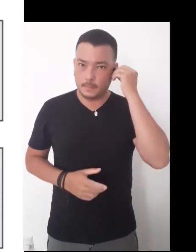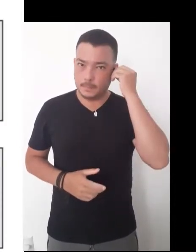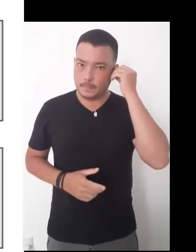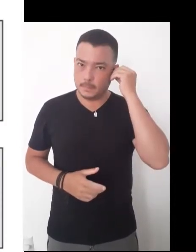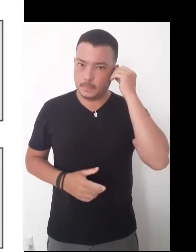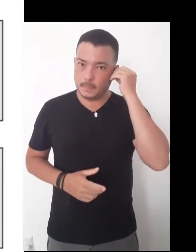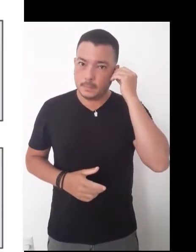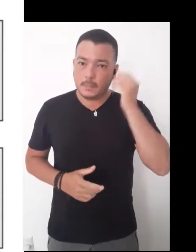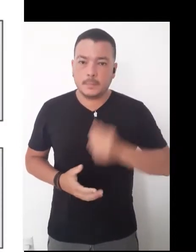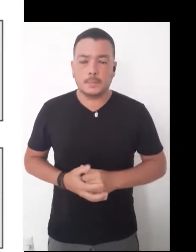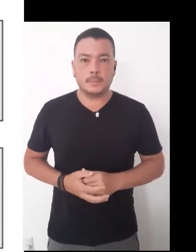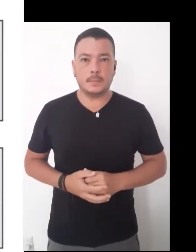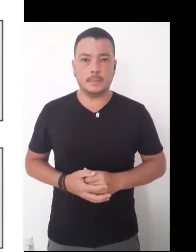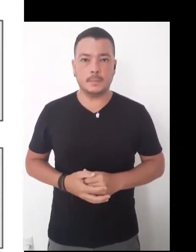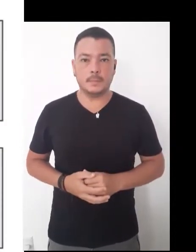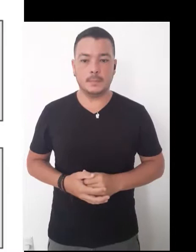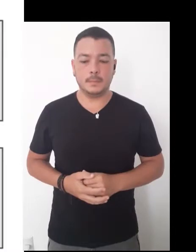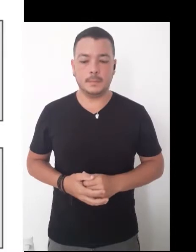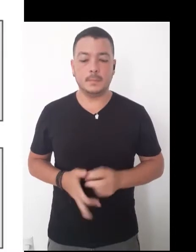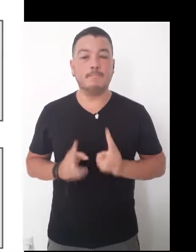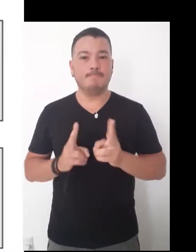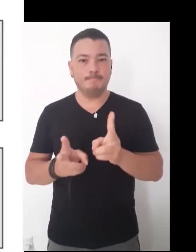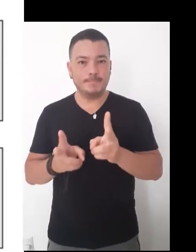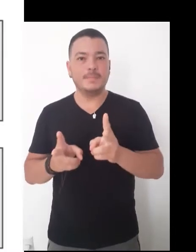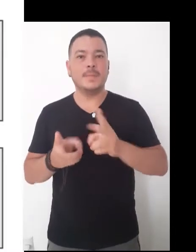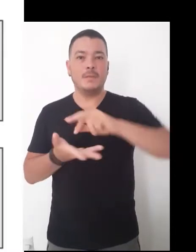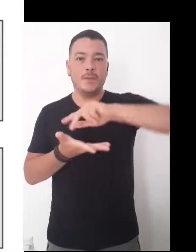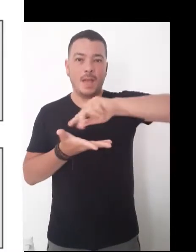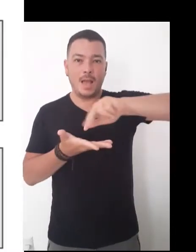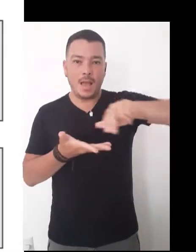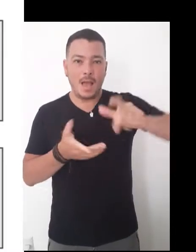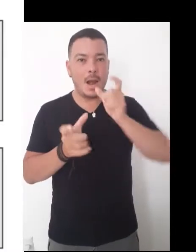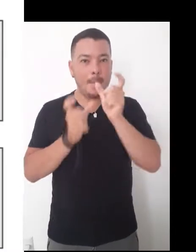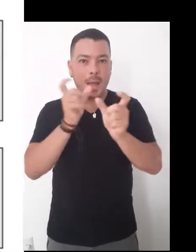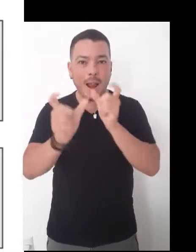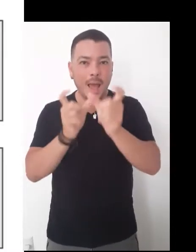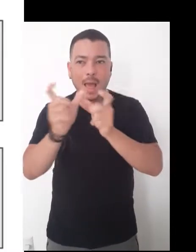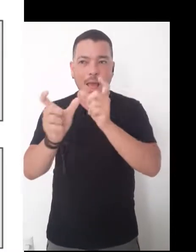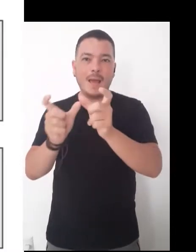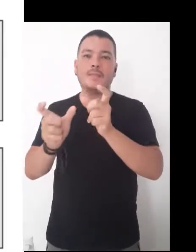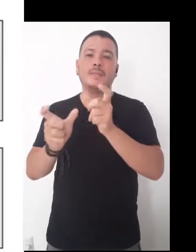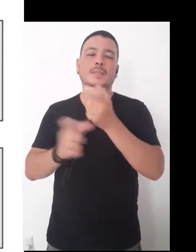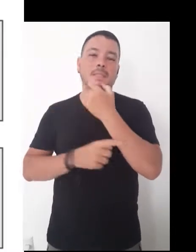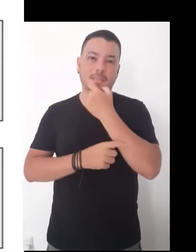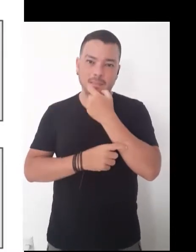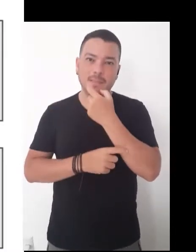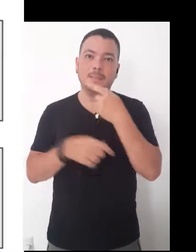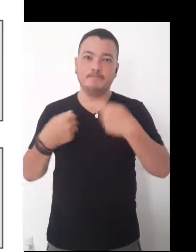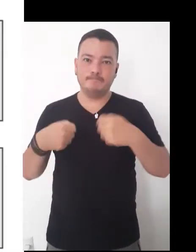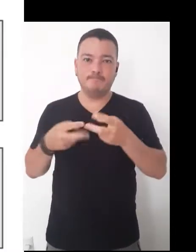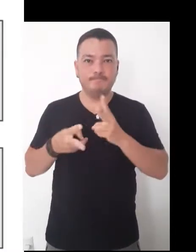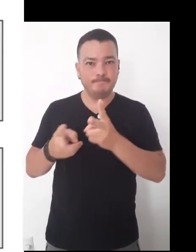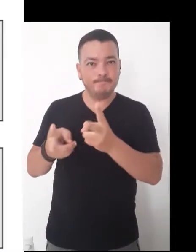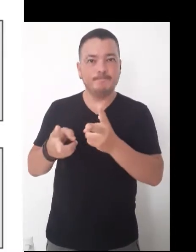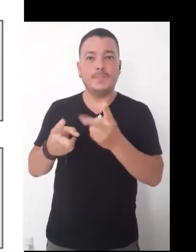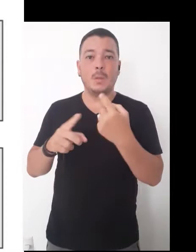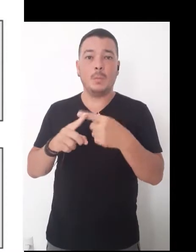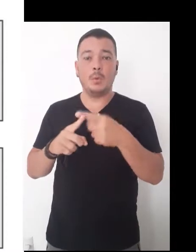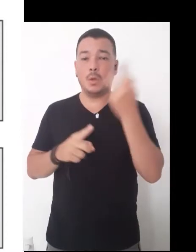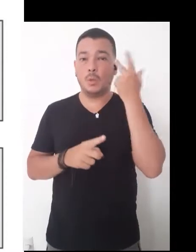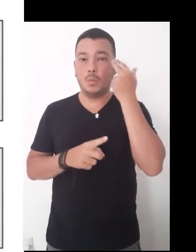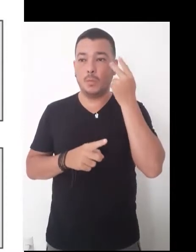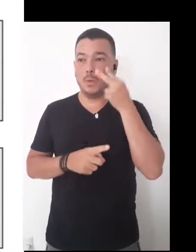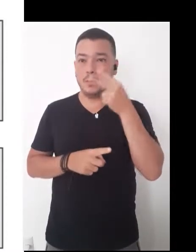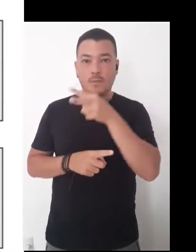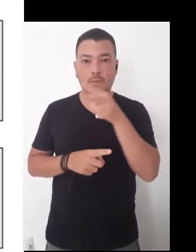Vamos continuar nessa sopa de letrinhas, nessa quantidade enorme de termos que a gente vai encontrar em inglês que é bastante comum de vocês encontrar em